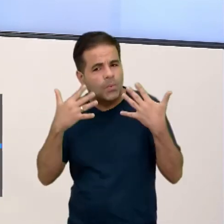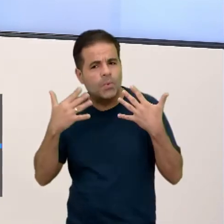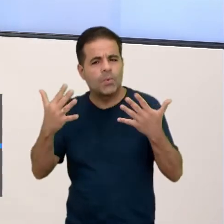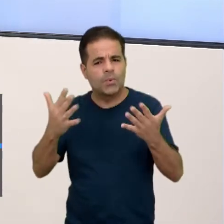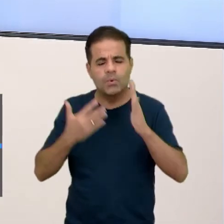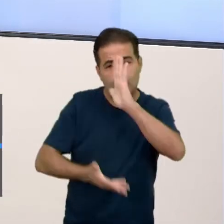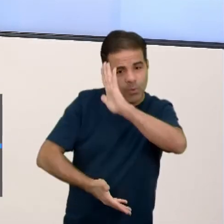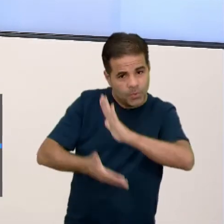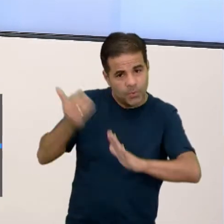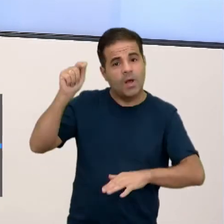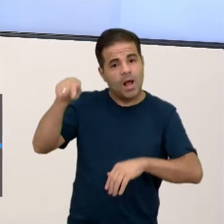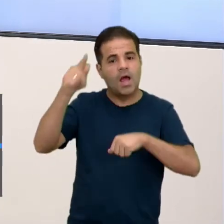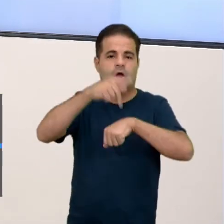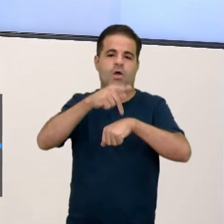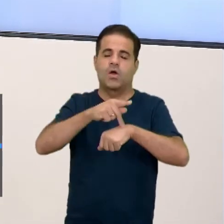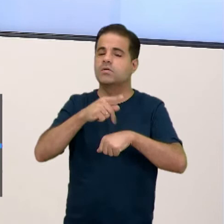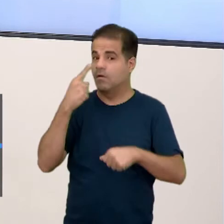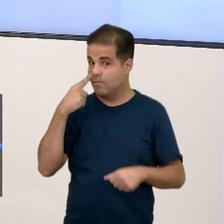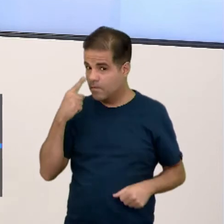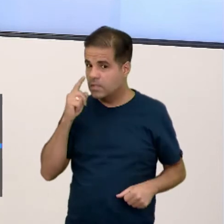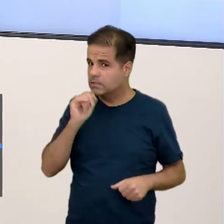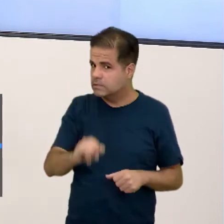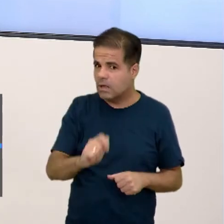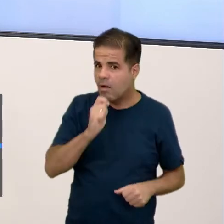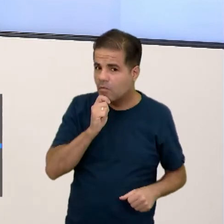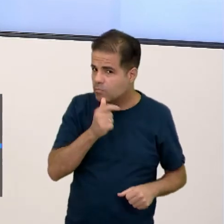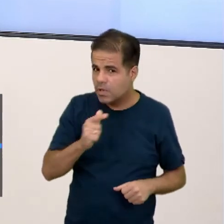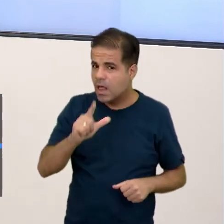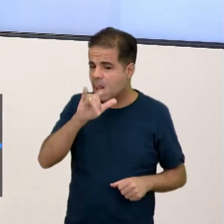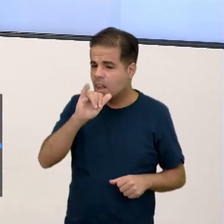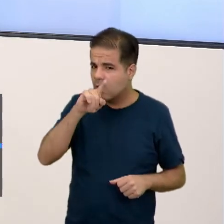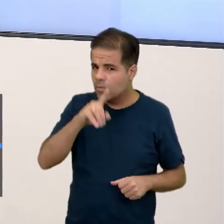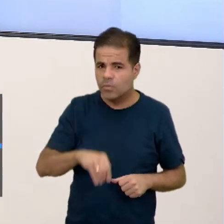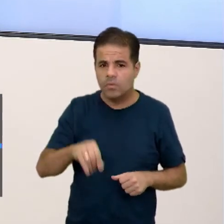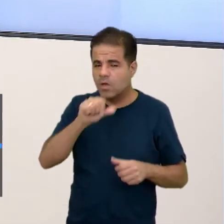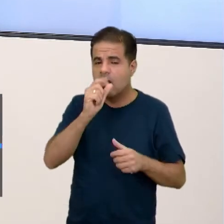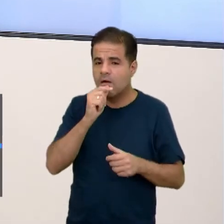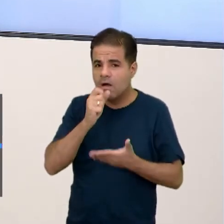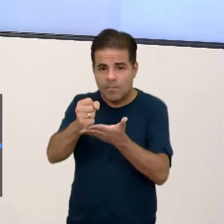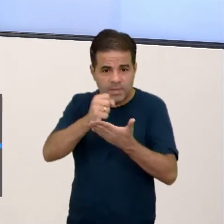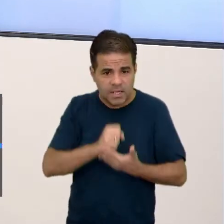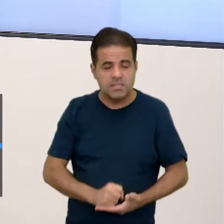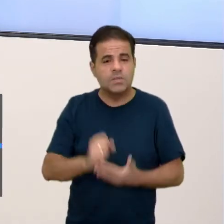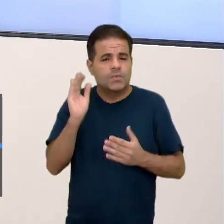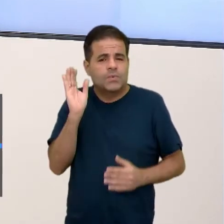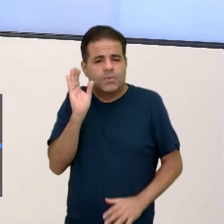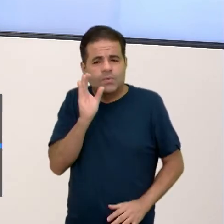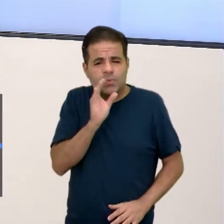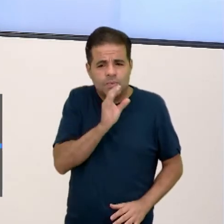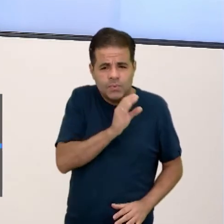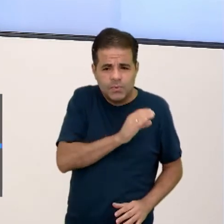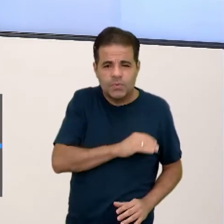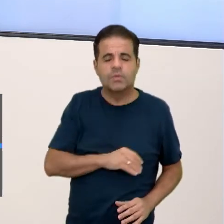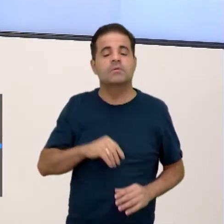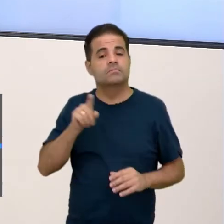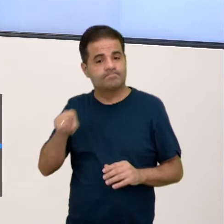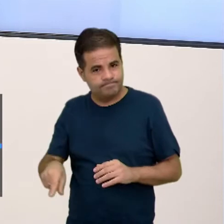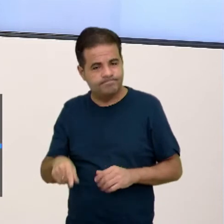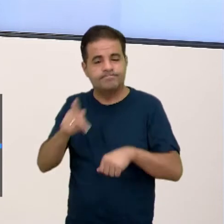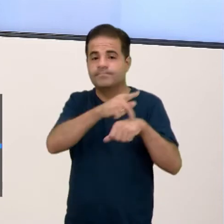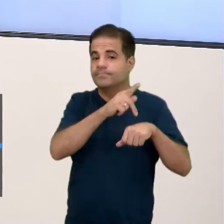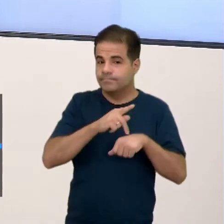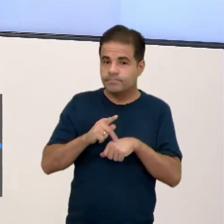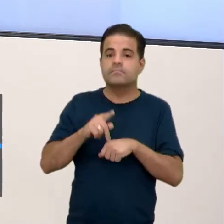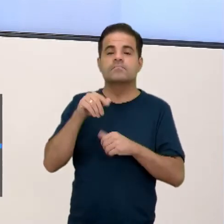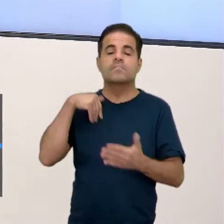retirado dali da rocha. Veja que se não tivesse o líquido, né, a água para trazer esse calor, né, dessa fonte quente, dessas rochas